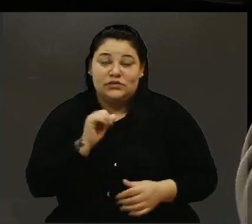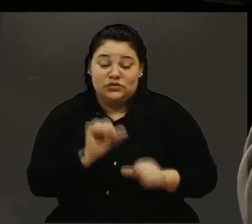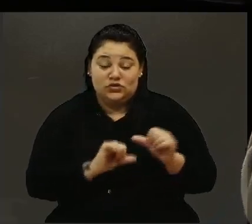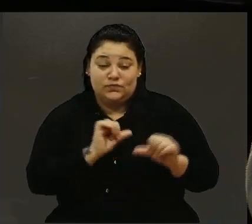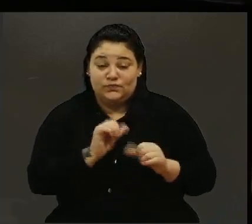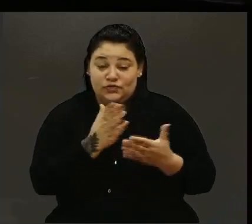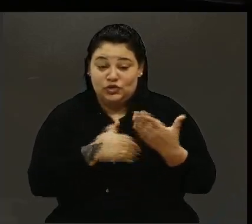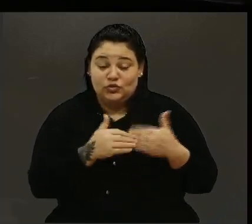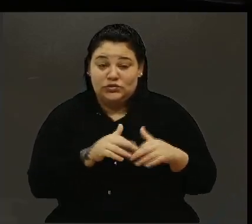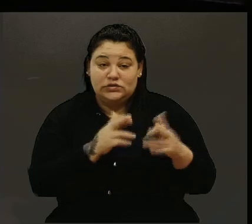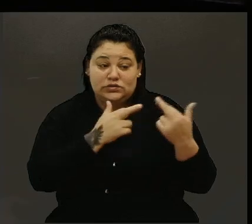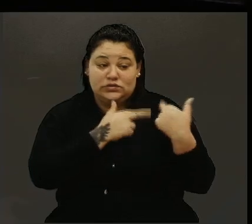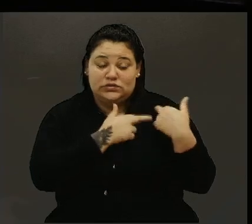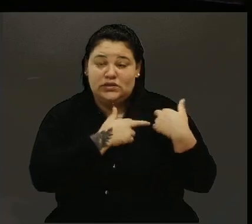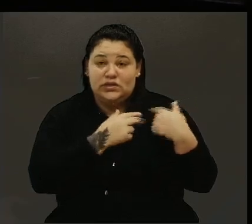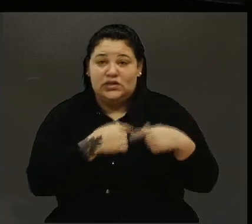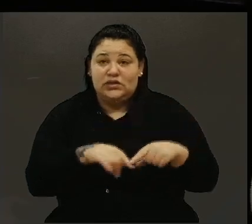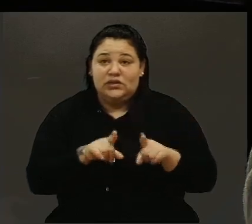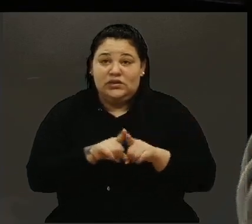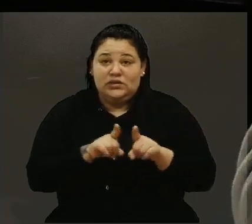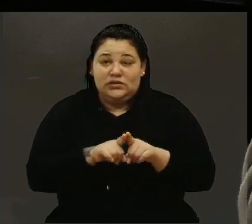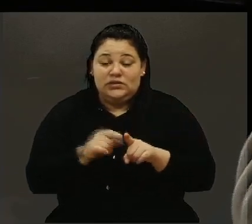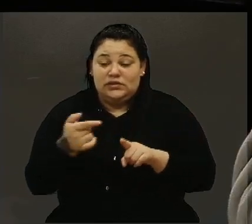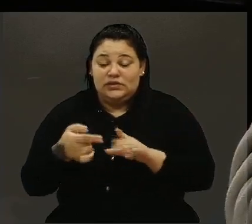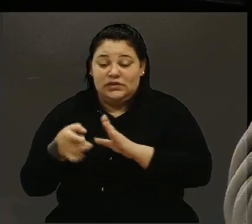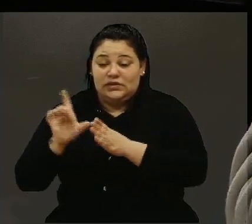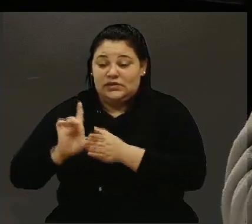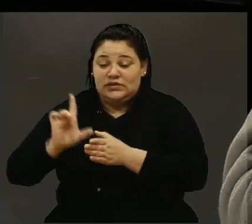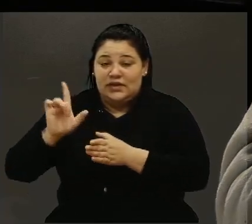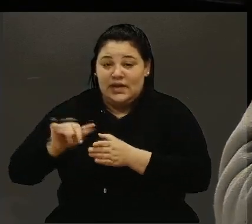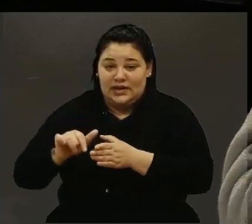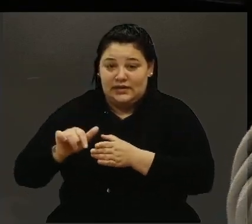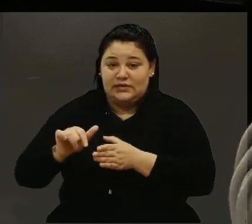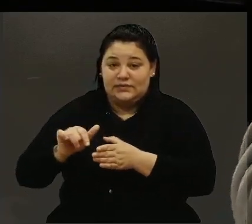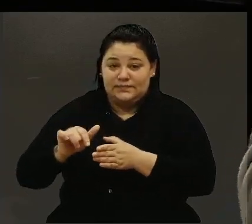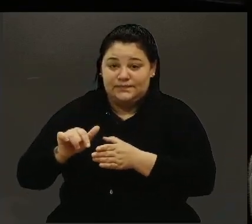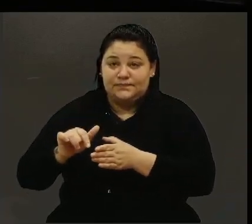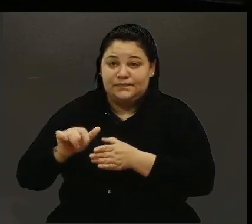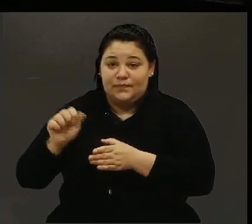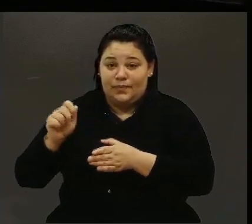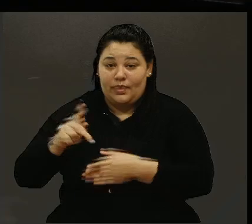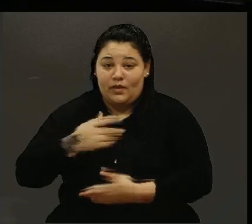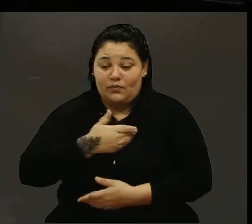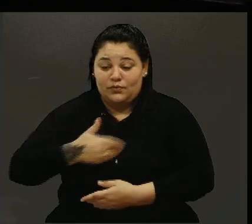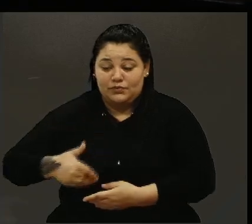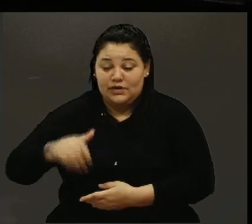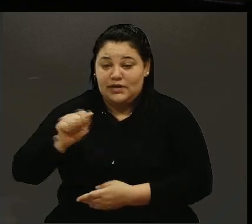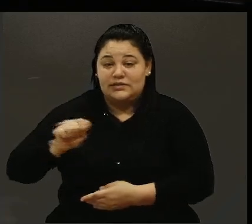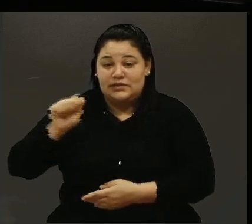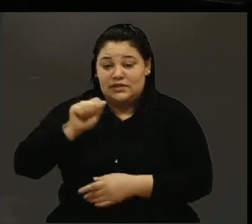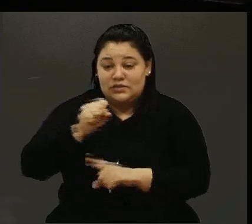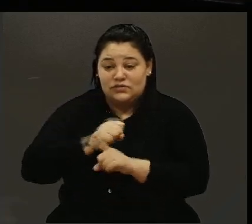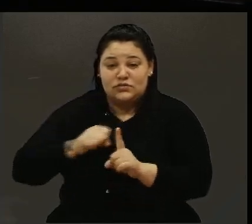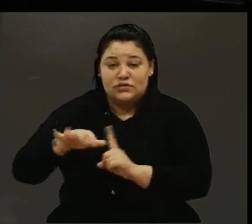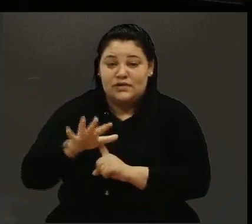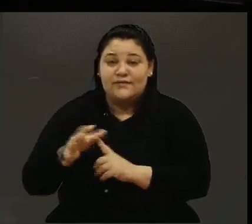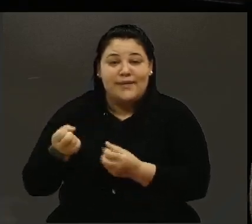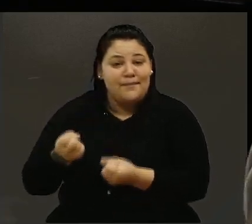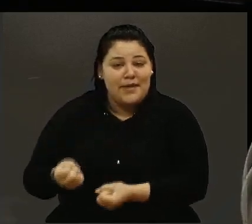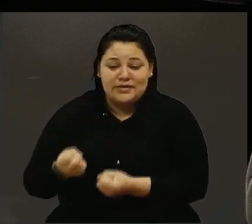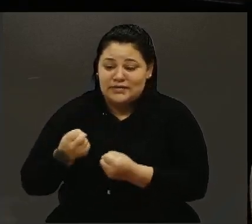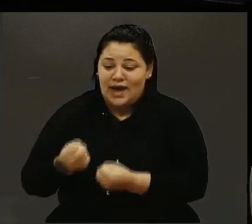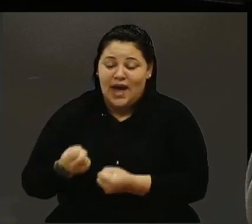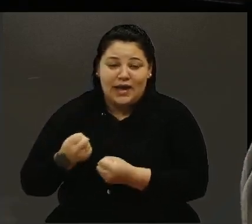toda a responsabilidade que outrora era da Previdência Pública no orçamento federal à assistência social e vai sobrecarregar